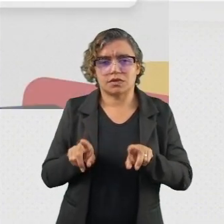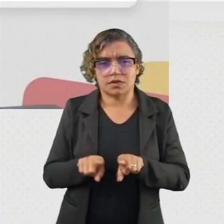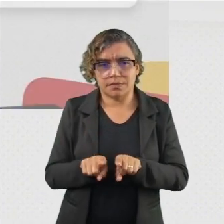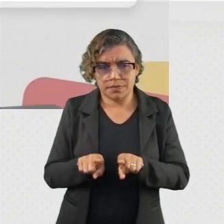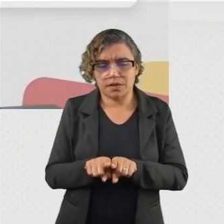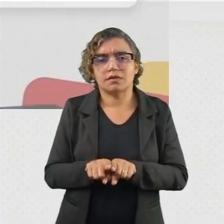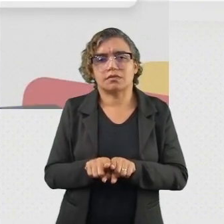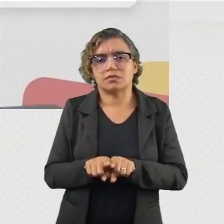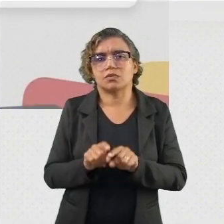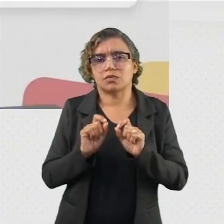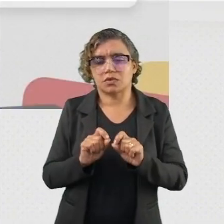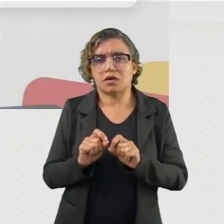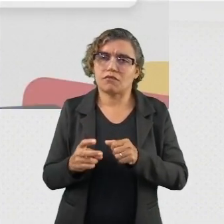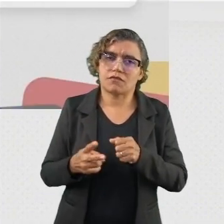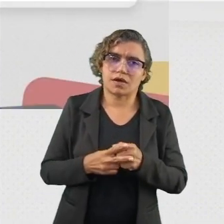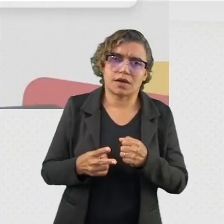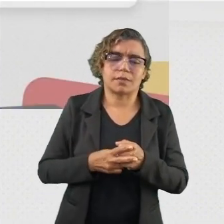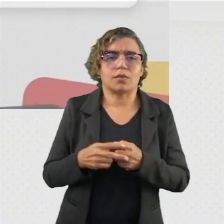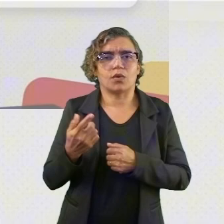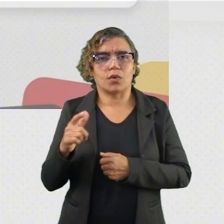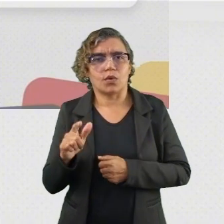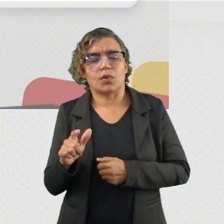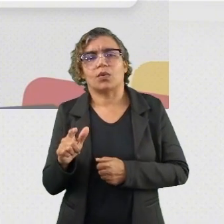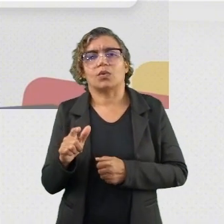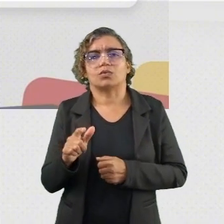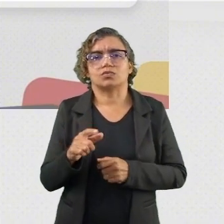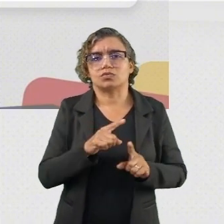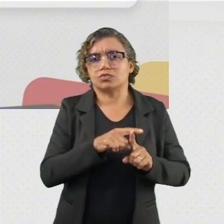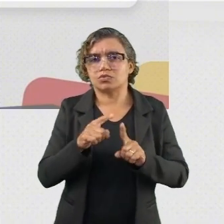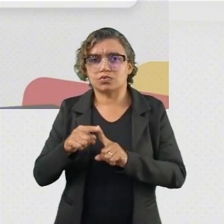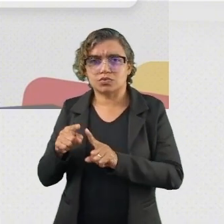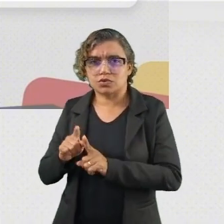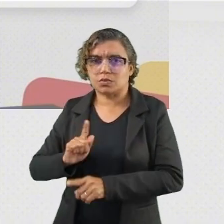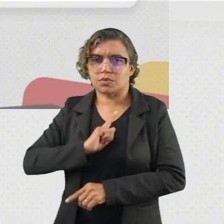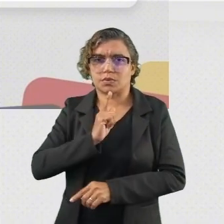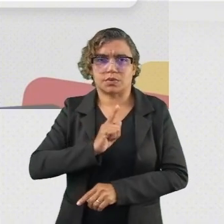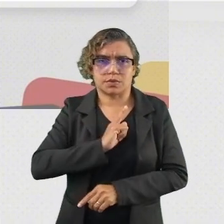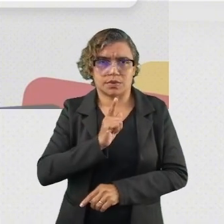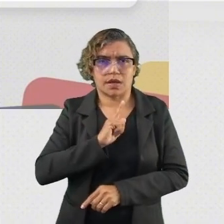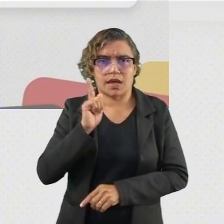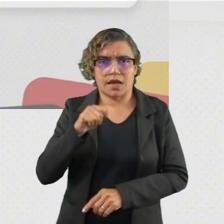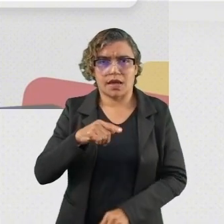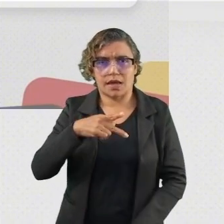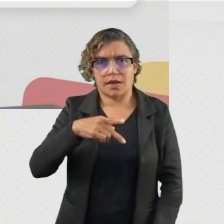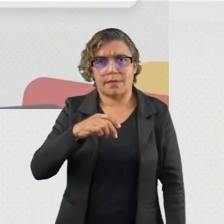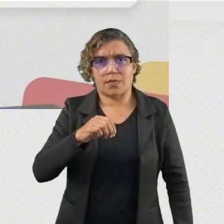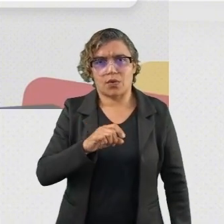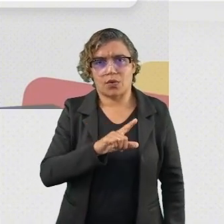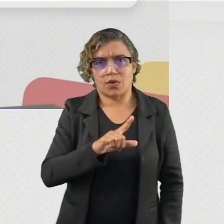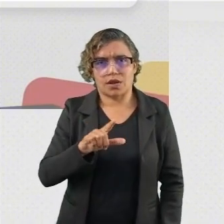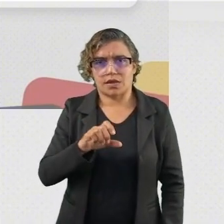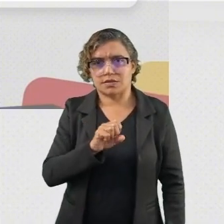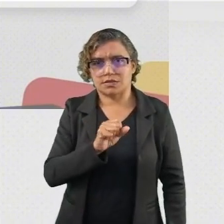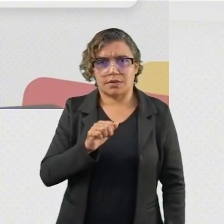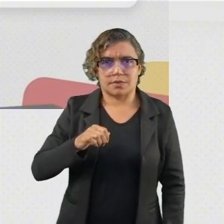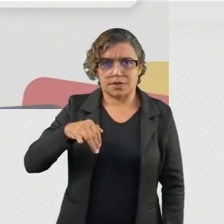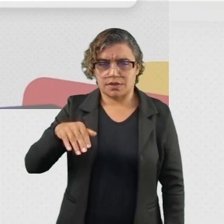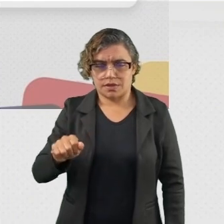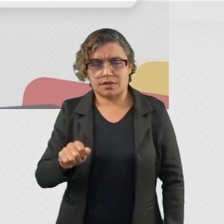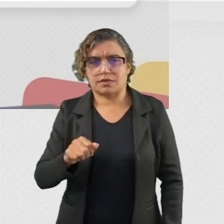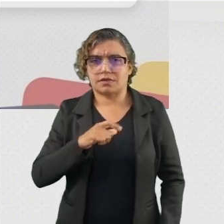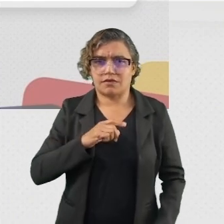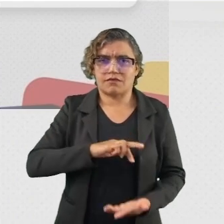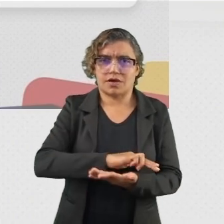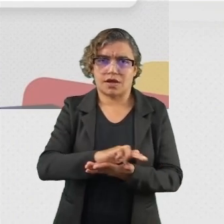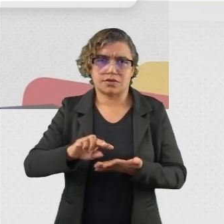tanto quanto um verbo ou uma outra classe gramatical. A gente chama isso de polissemia, tá bom? Vários sentidos numa mesma palavra e